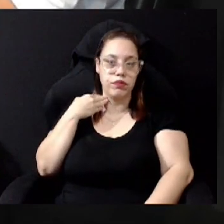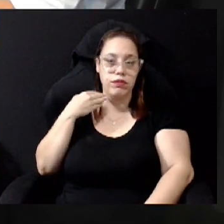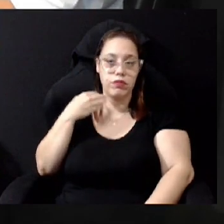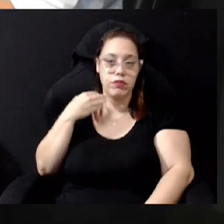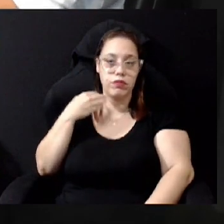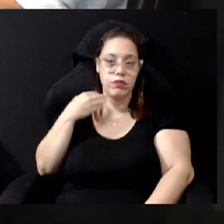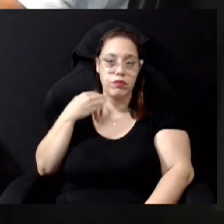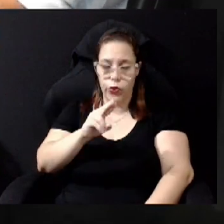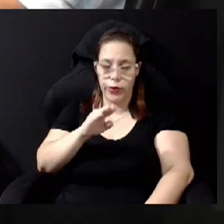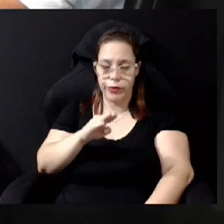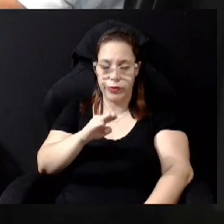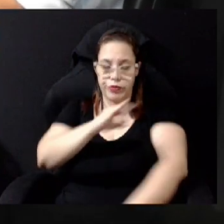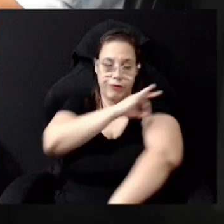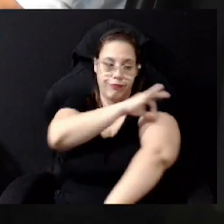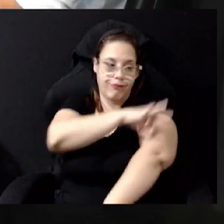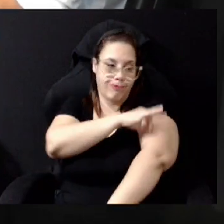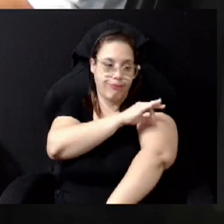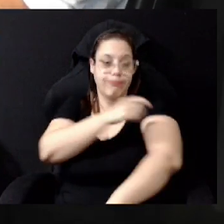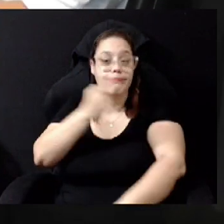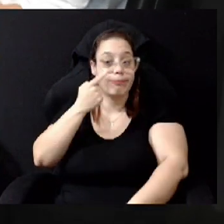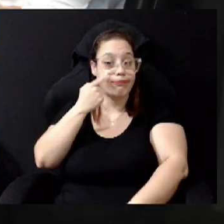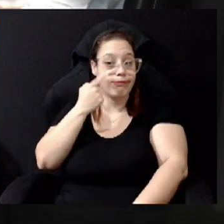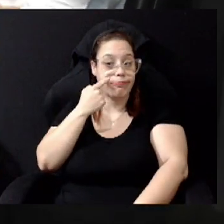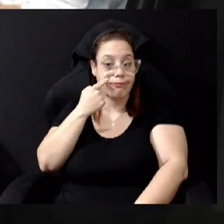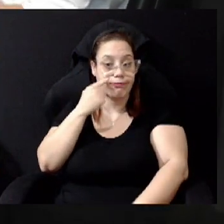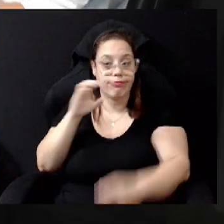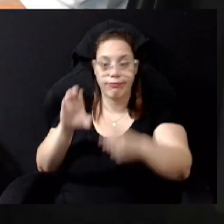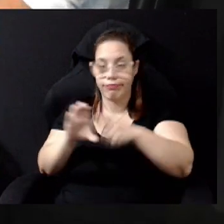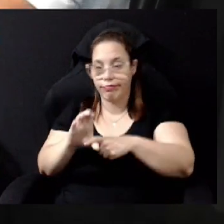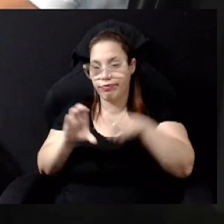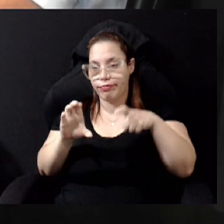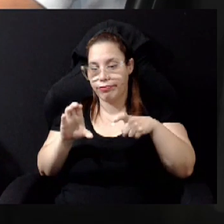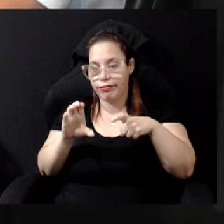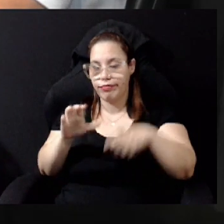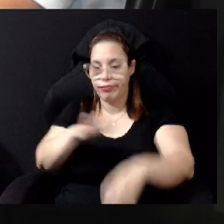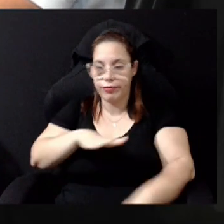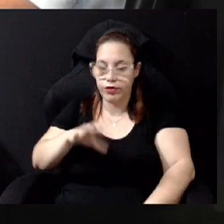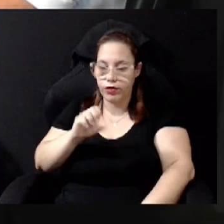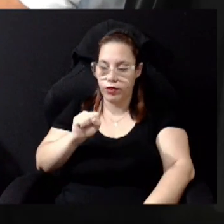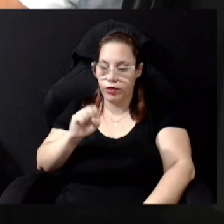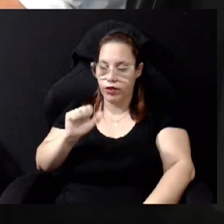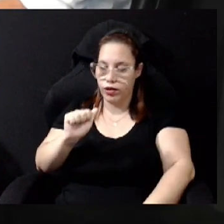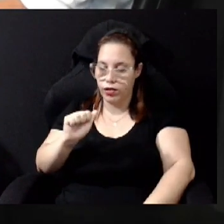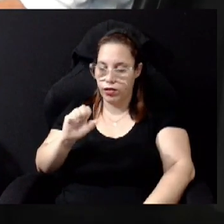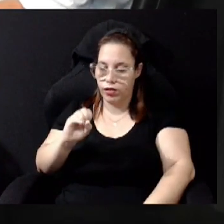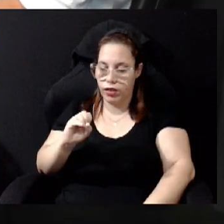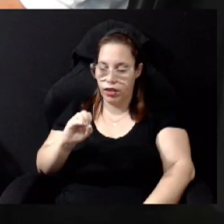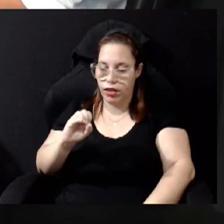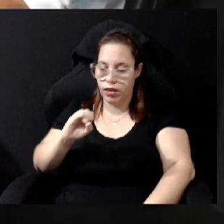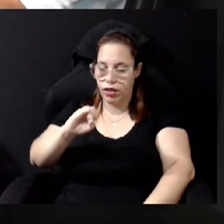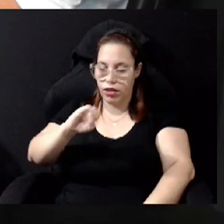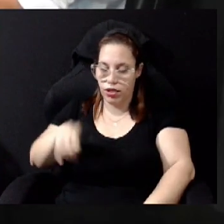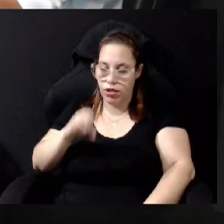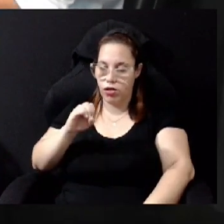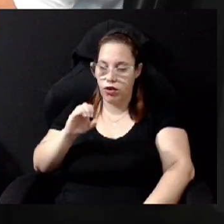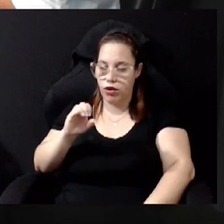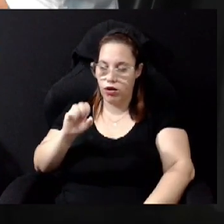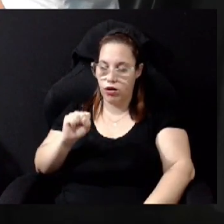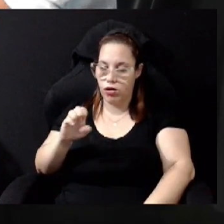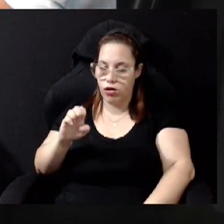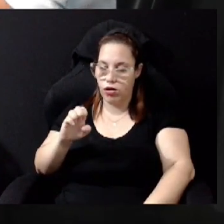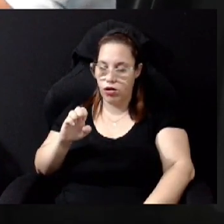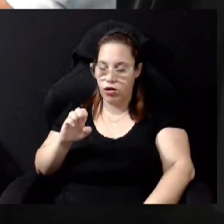ser visto e não depender das regionais. O caso do São José, ele depende da regional do São Bernardo. São